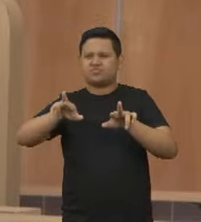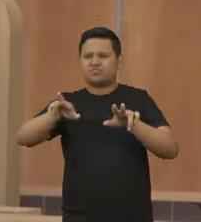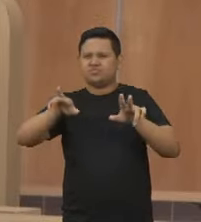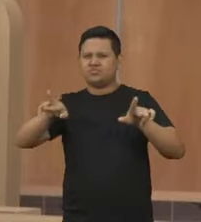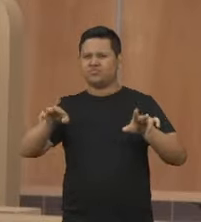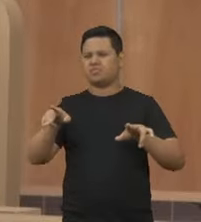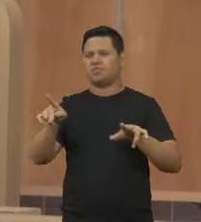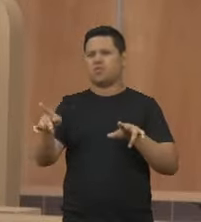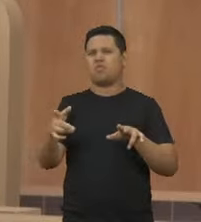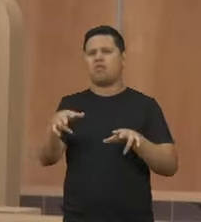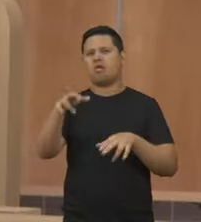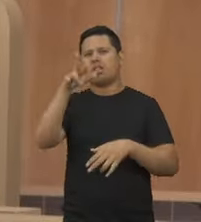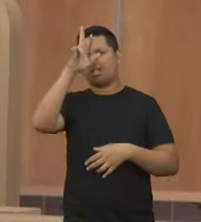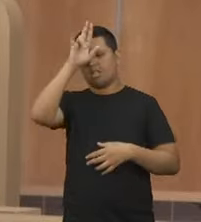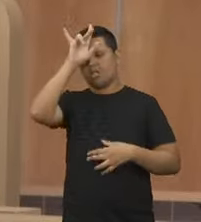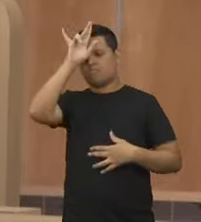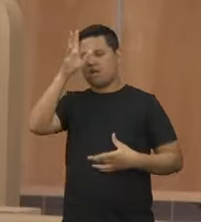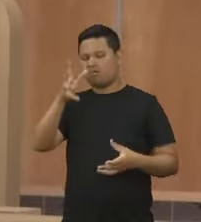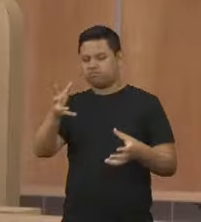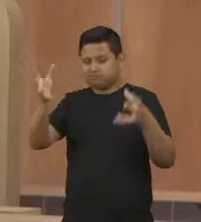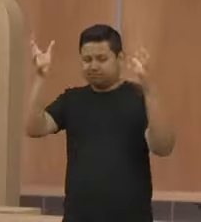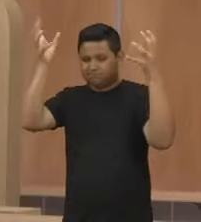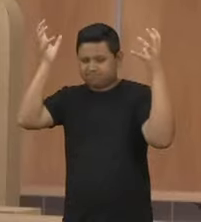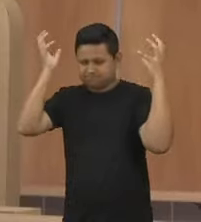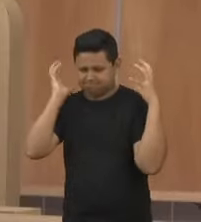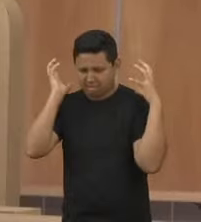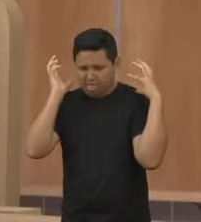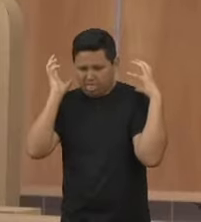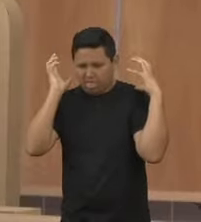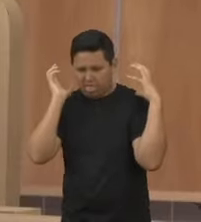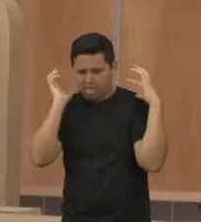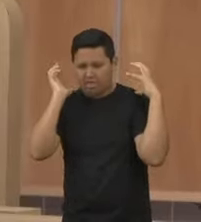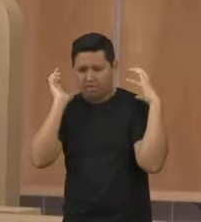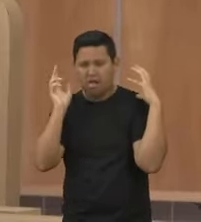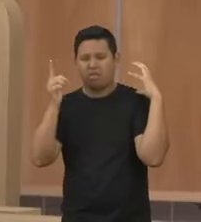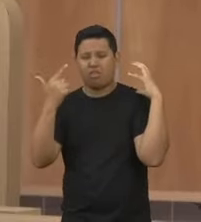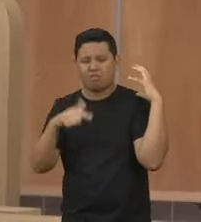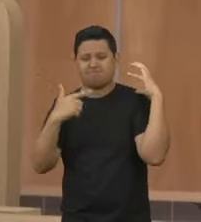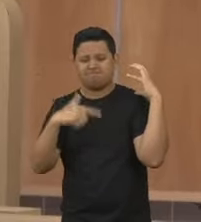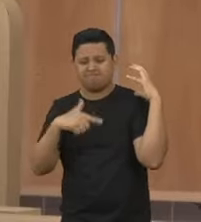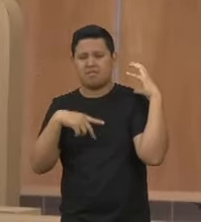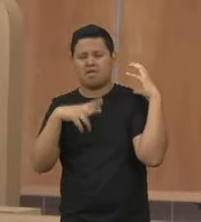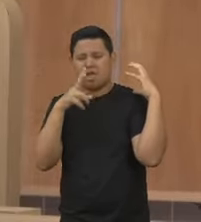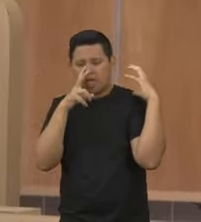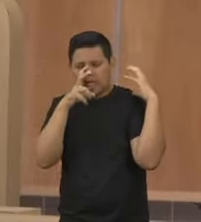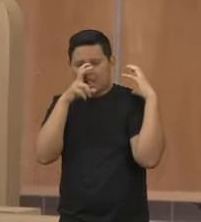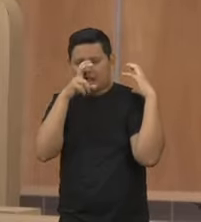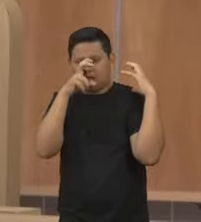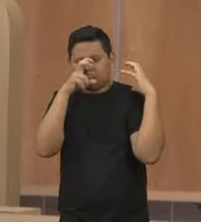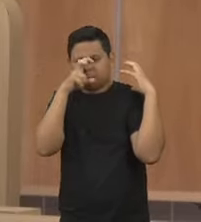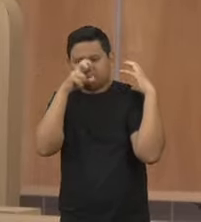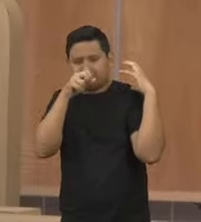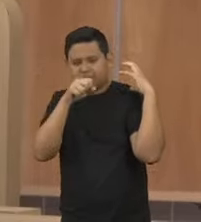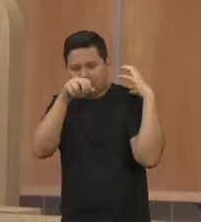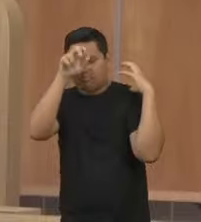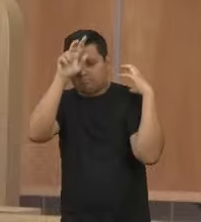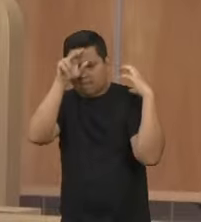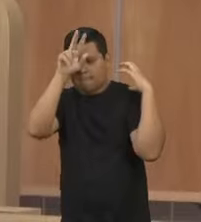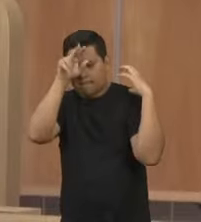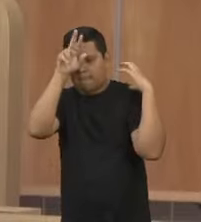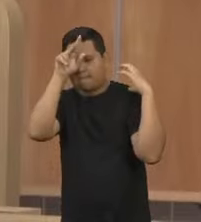de um animal que às vezes não tem nem força para carregar esse peso, e ainda por não